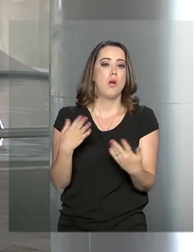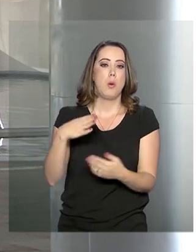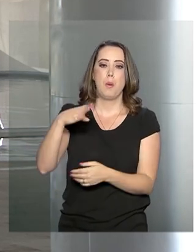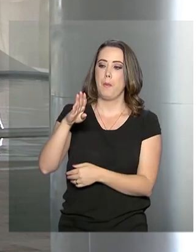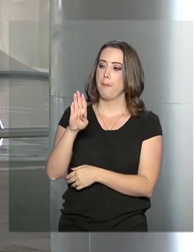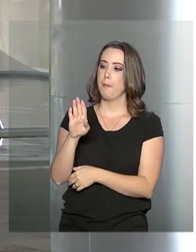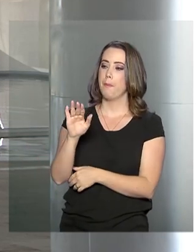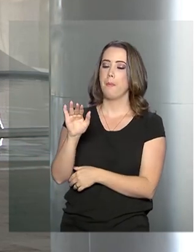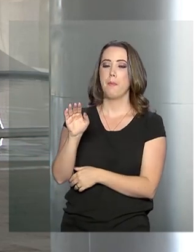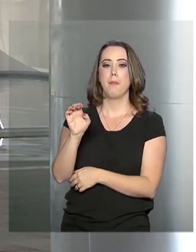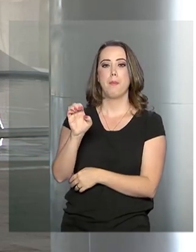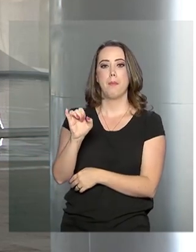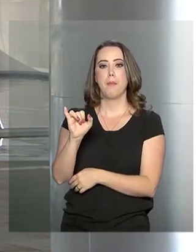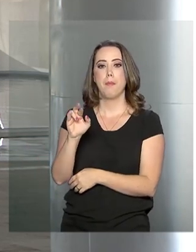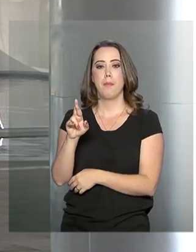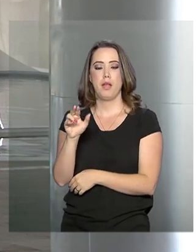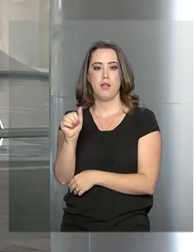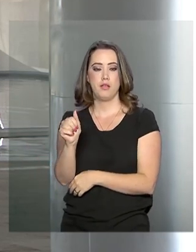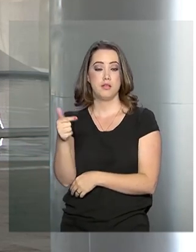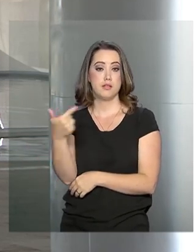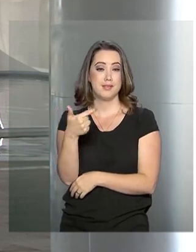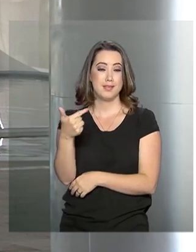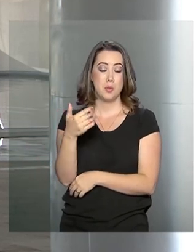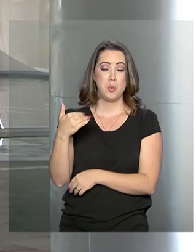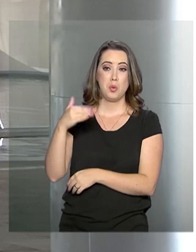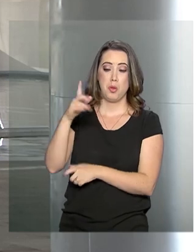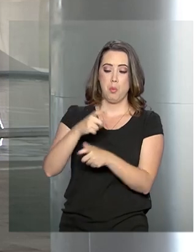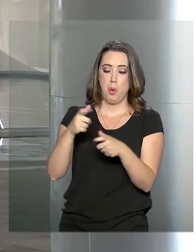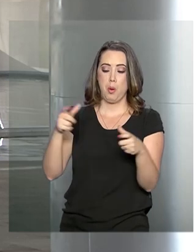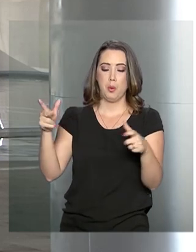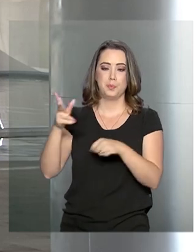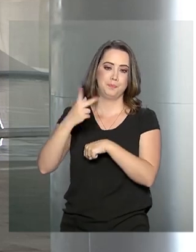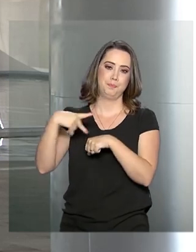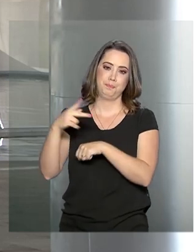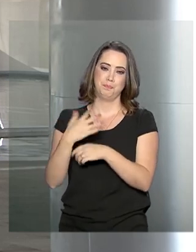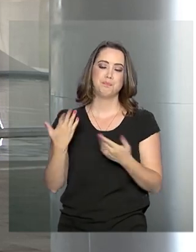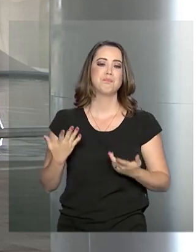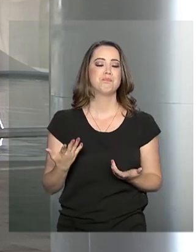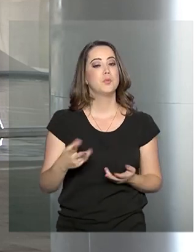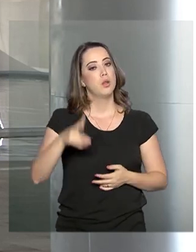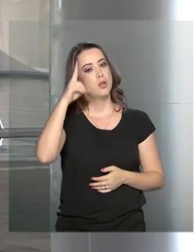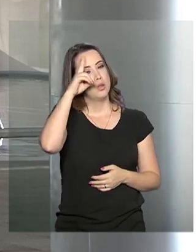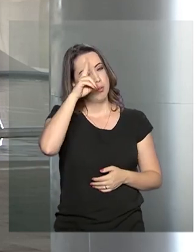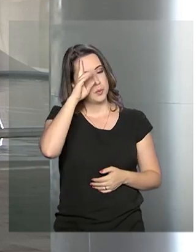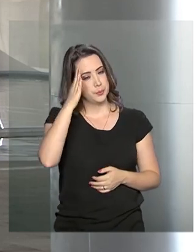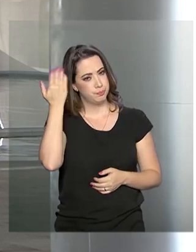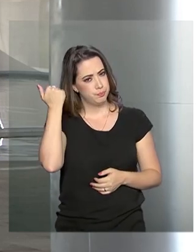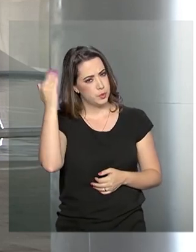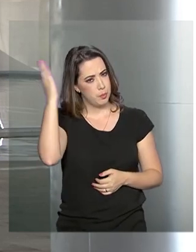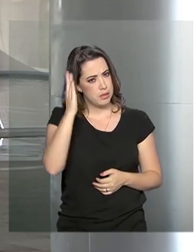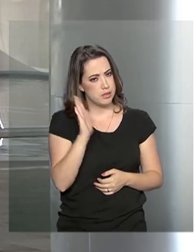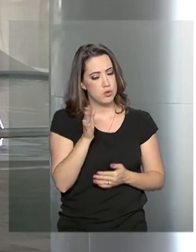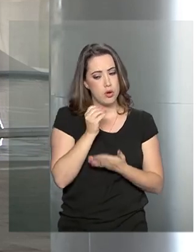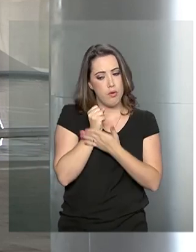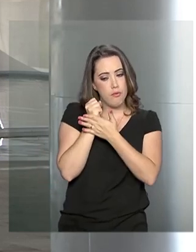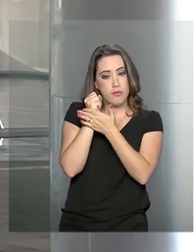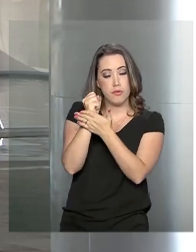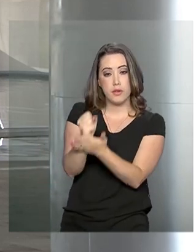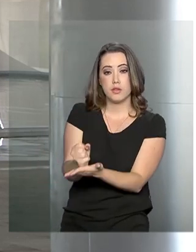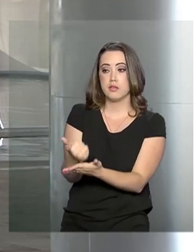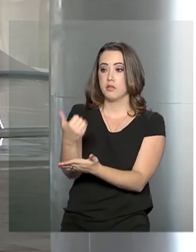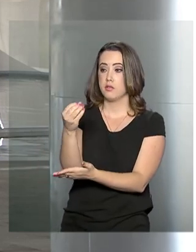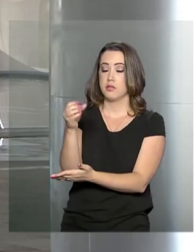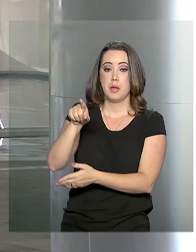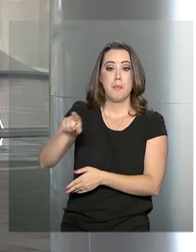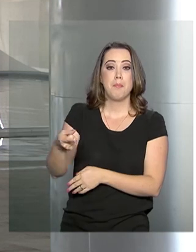país e a mais destruída, com o maior número de vítimas. Lembrando que o Brasil já havia anunciado a doação de 100